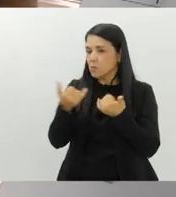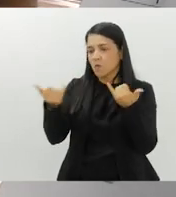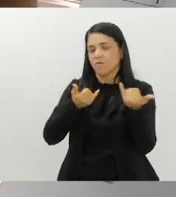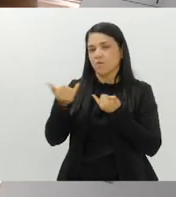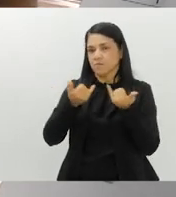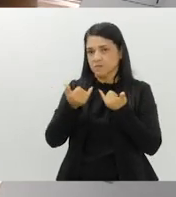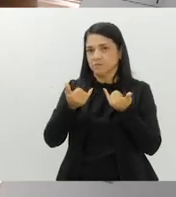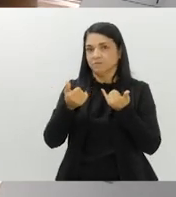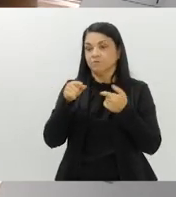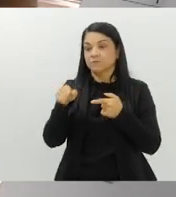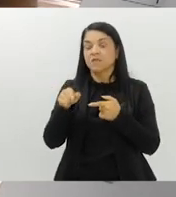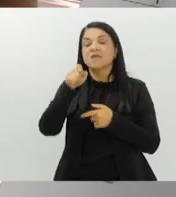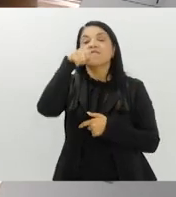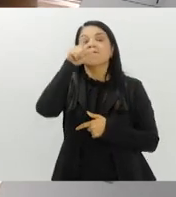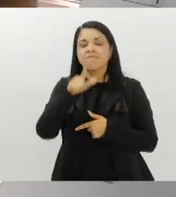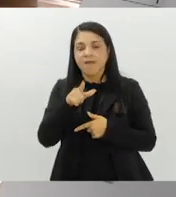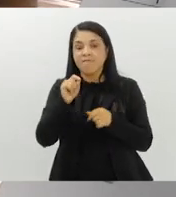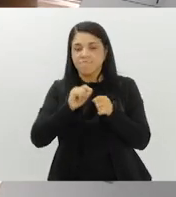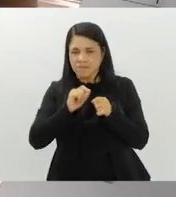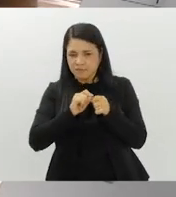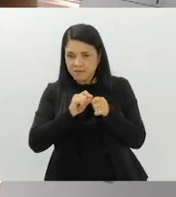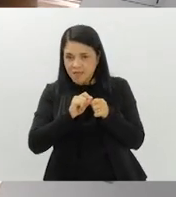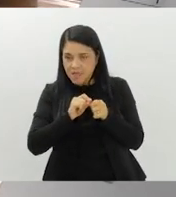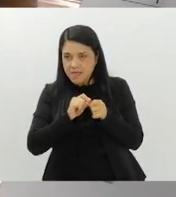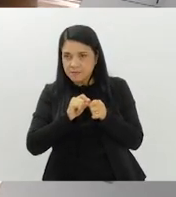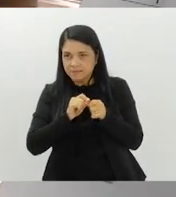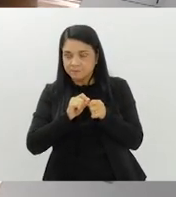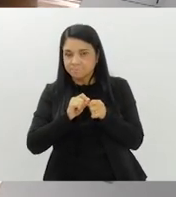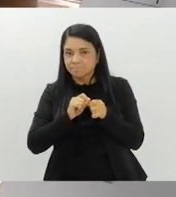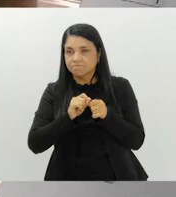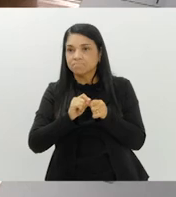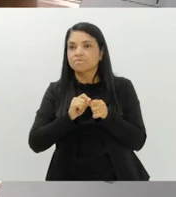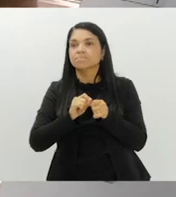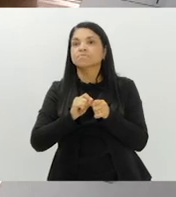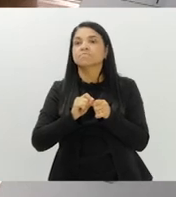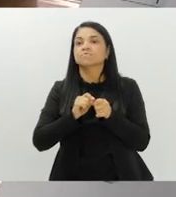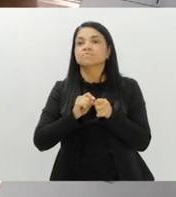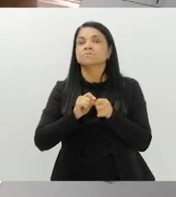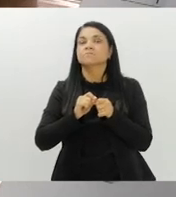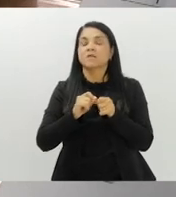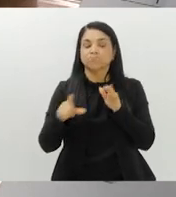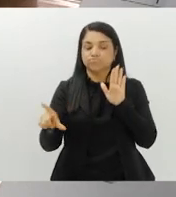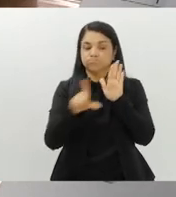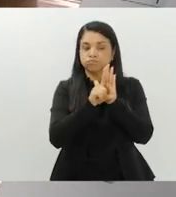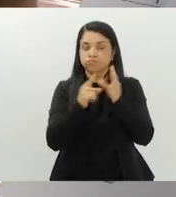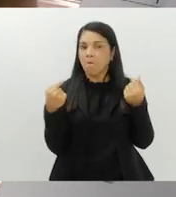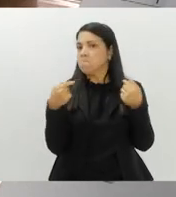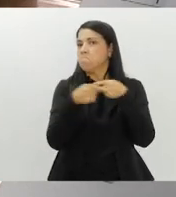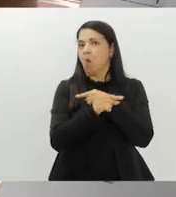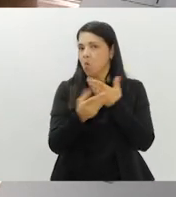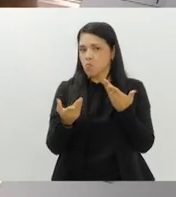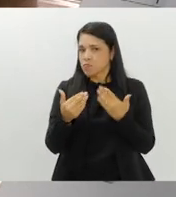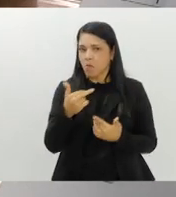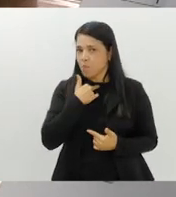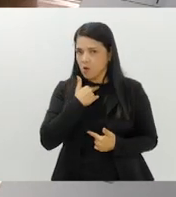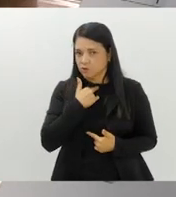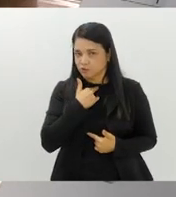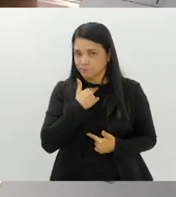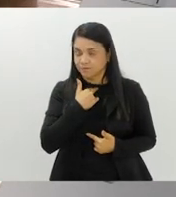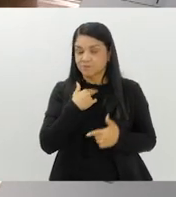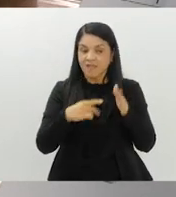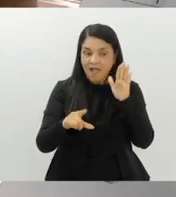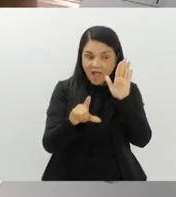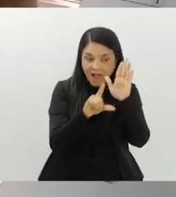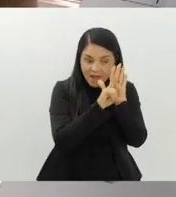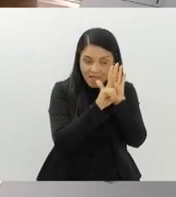fizer isso que você está dizendo, seguramente haverá quem faça, está fora da lei. Não pode fazer isso. A lei é essa que